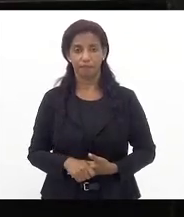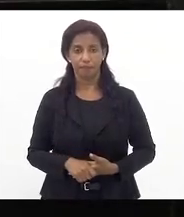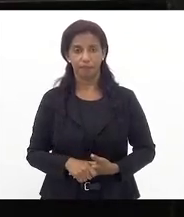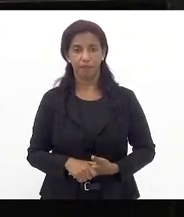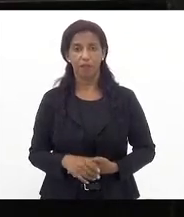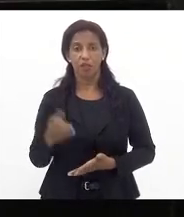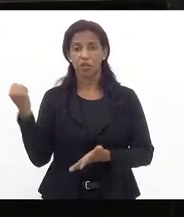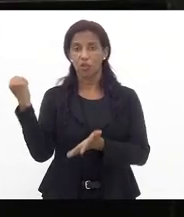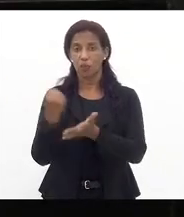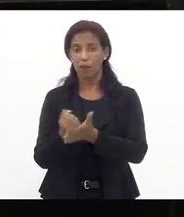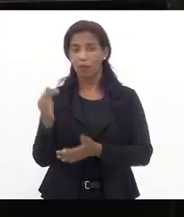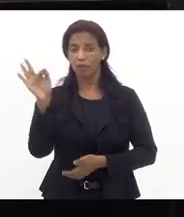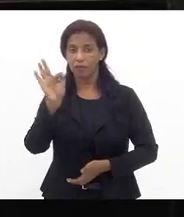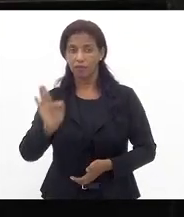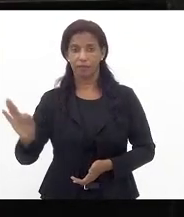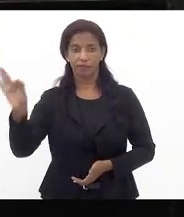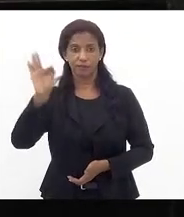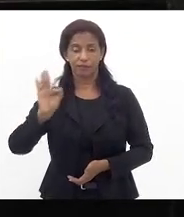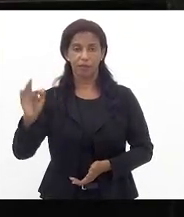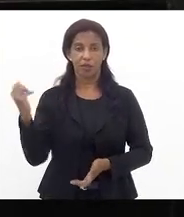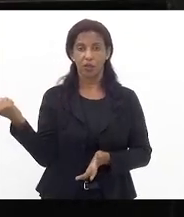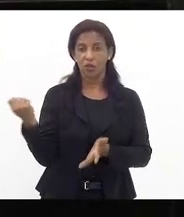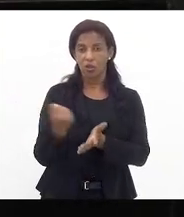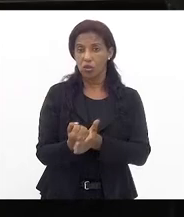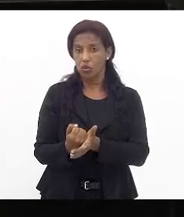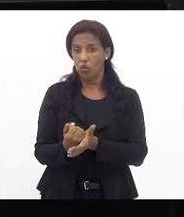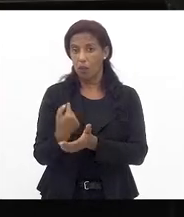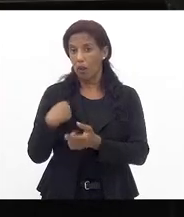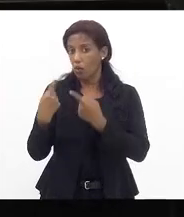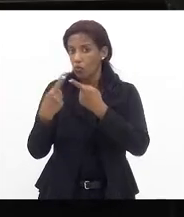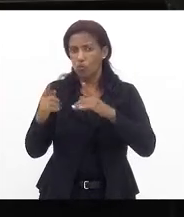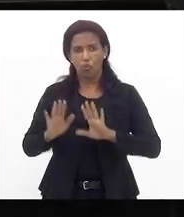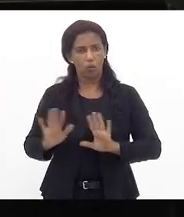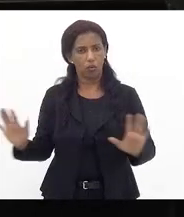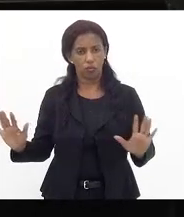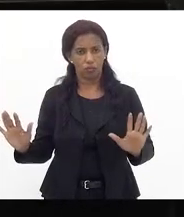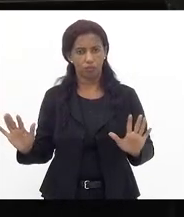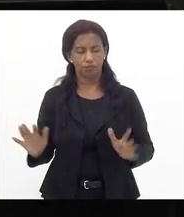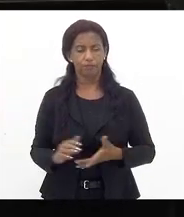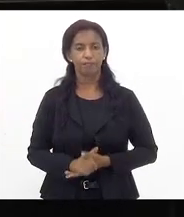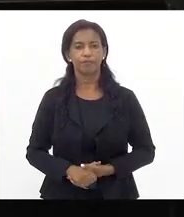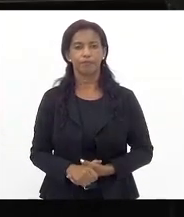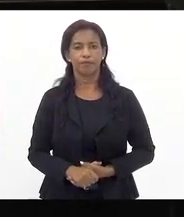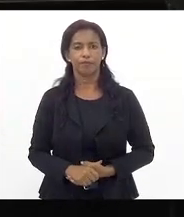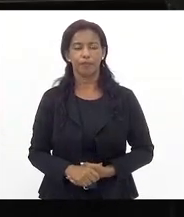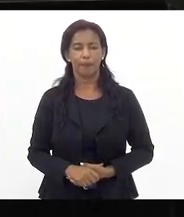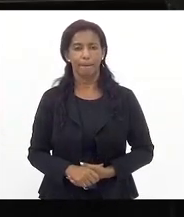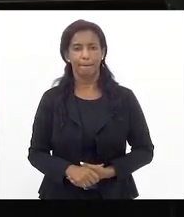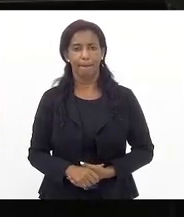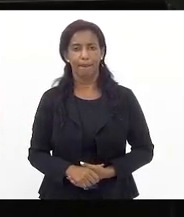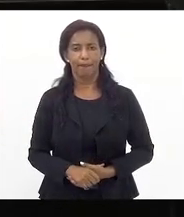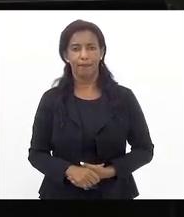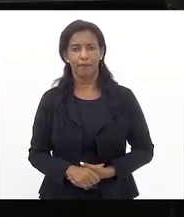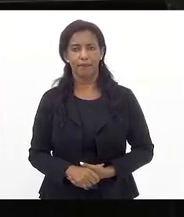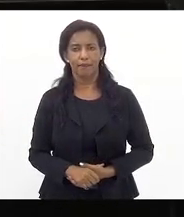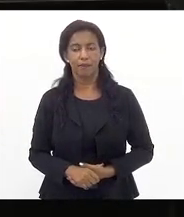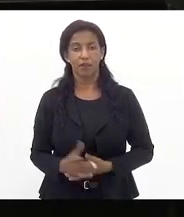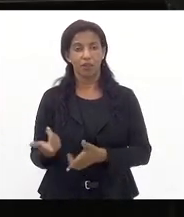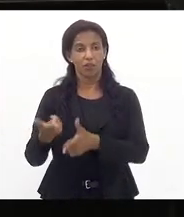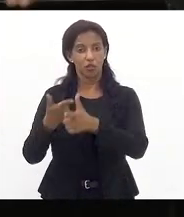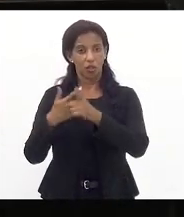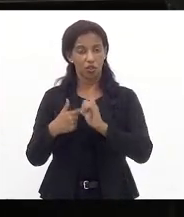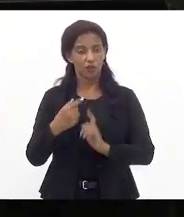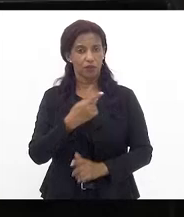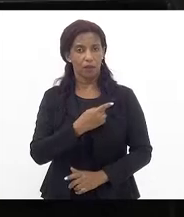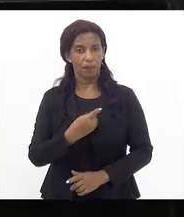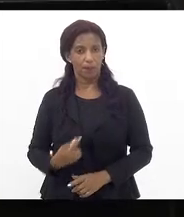um pacto federativo, de um pacto que eu até discordo, deputada Tia Ju. De uma dívida